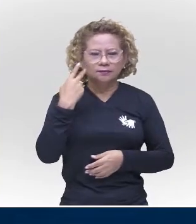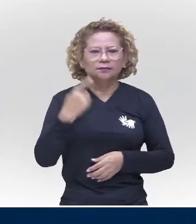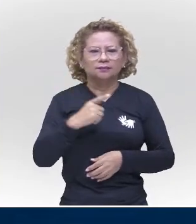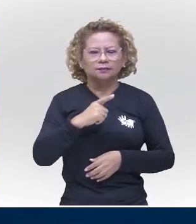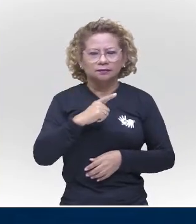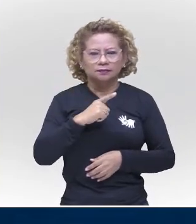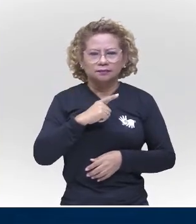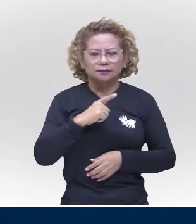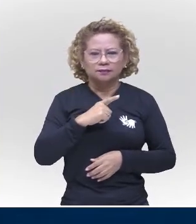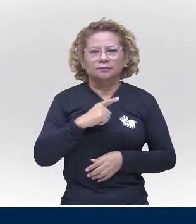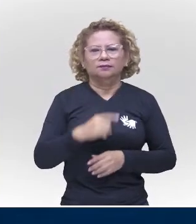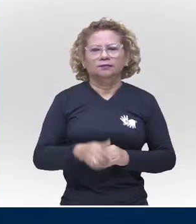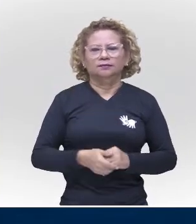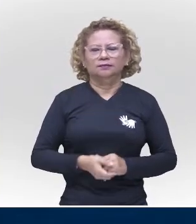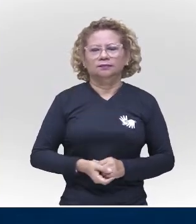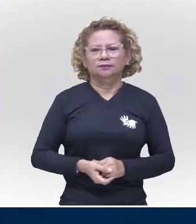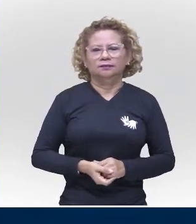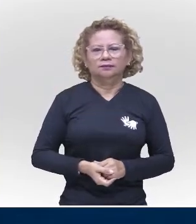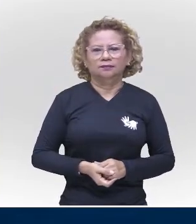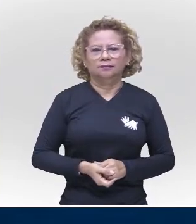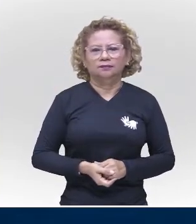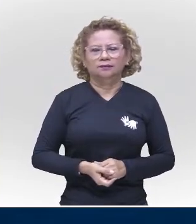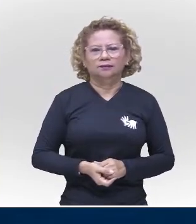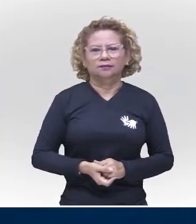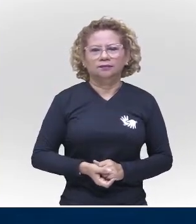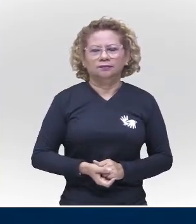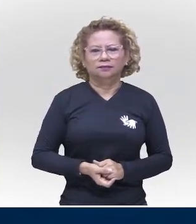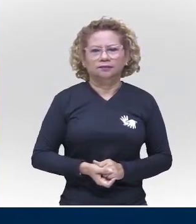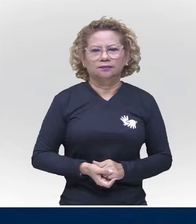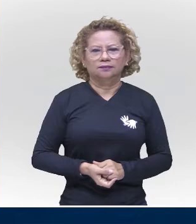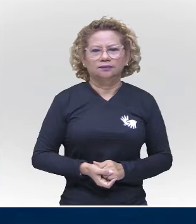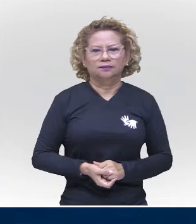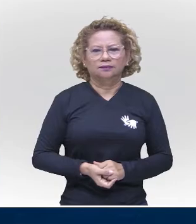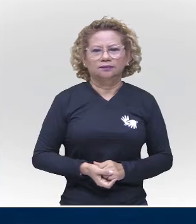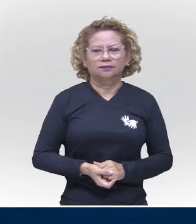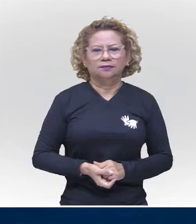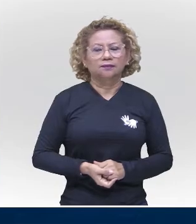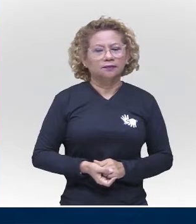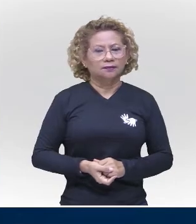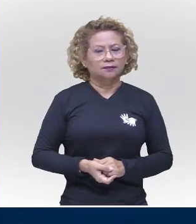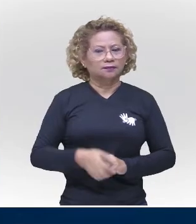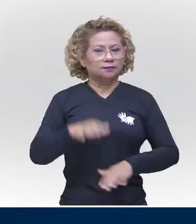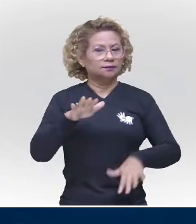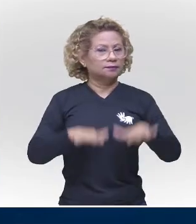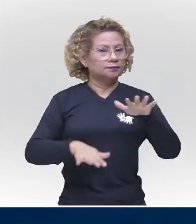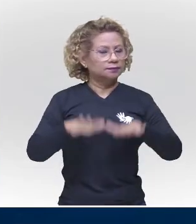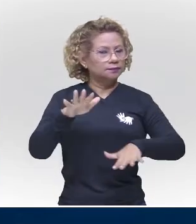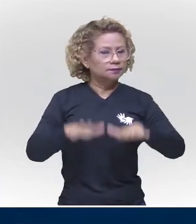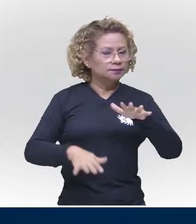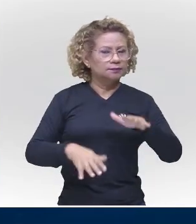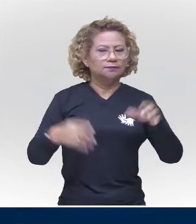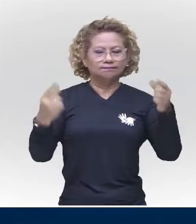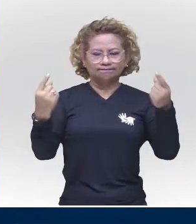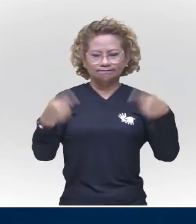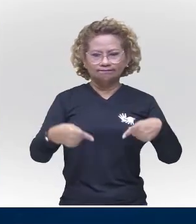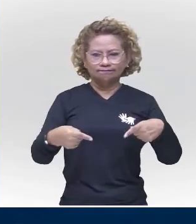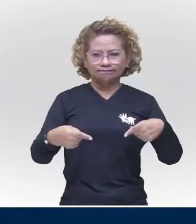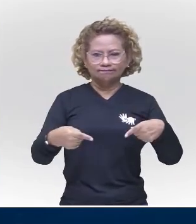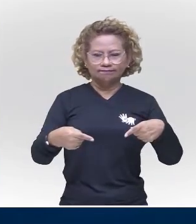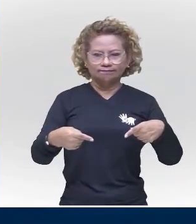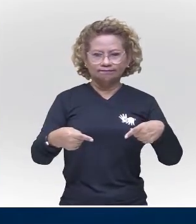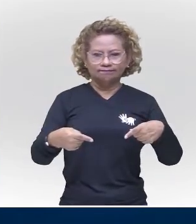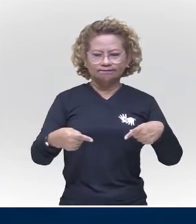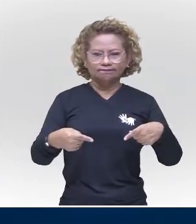eu faço nas ações do meu adversário. Ou seja, dependendo da ação dele, eu tenho uma ação que